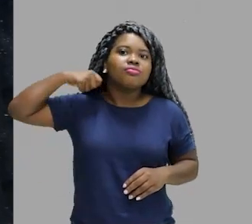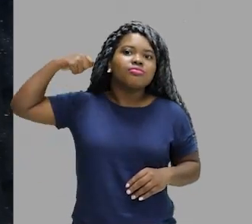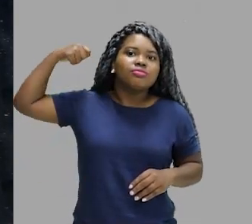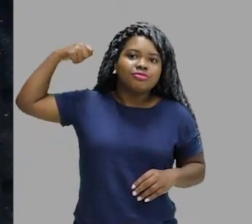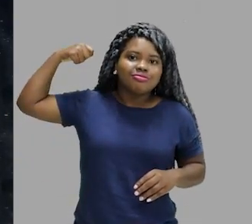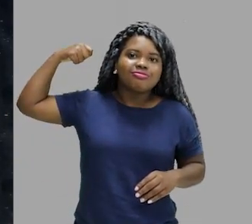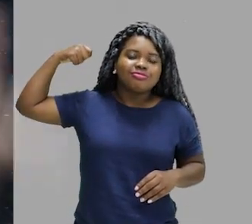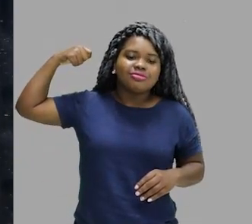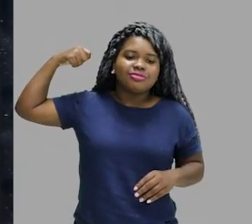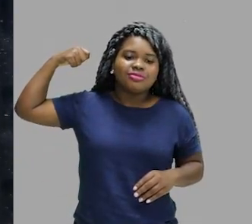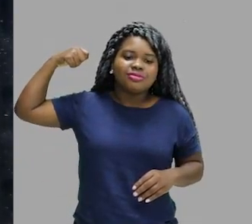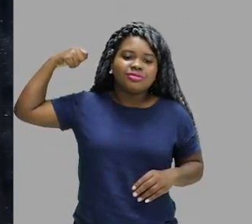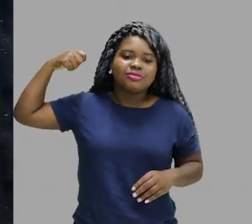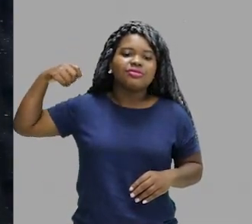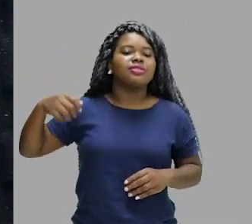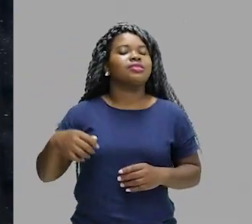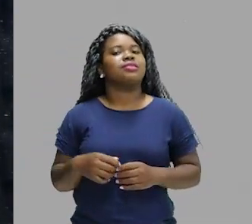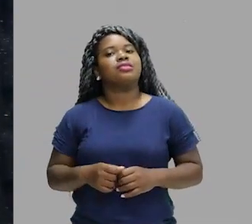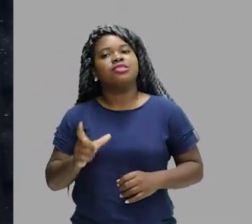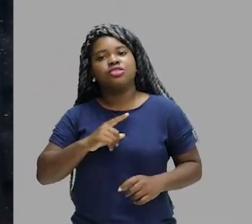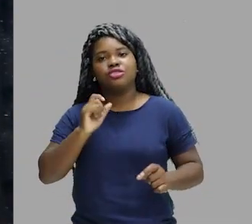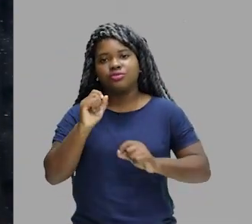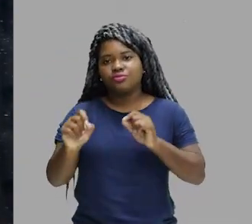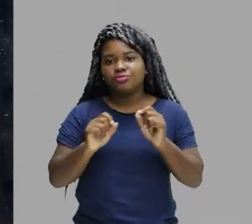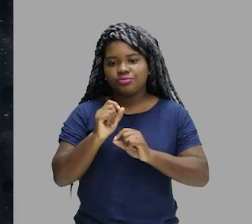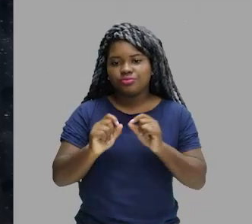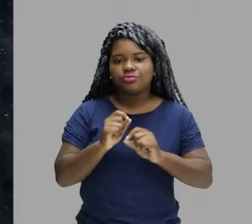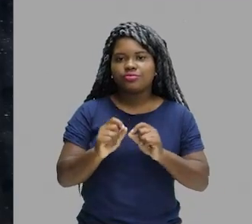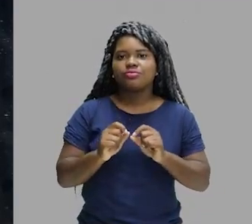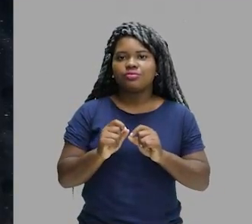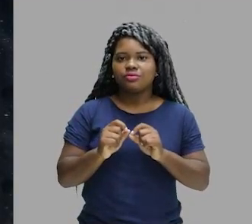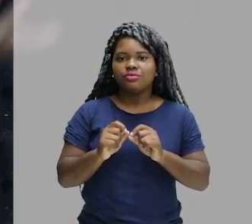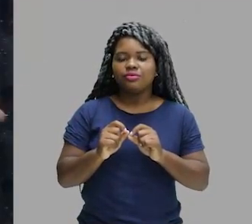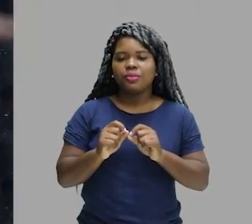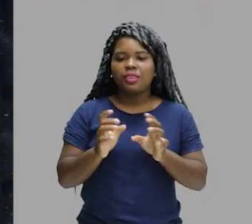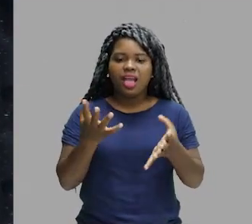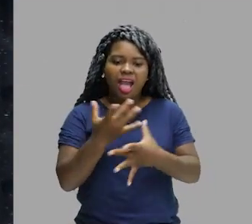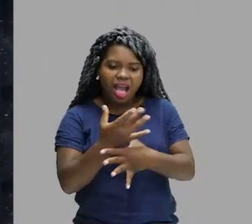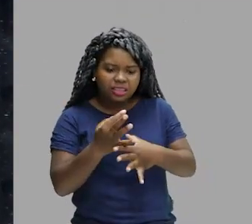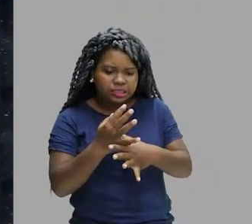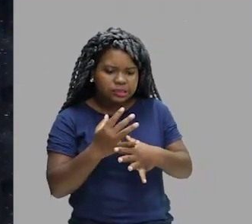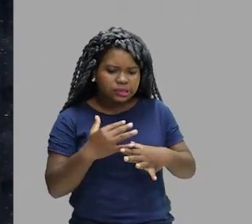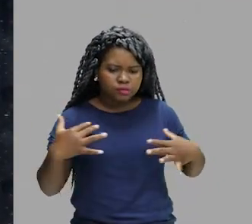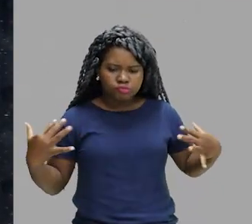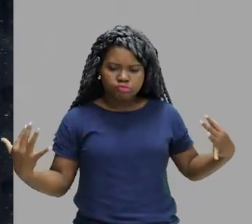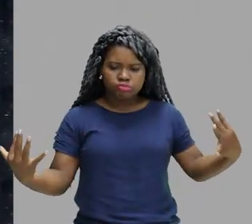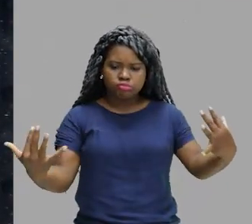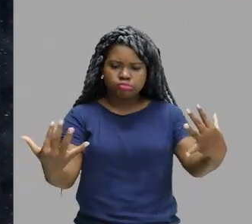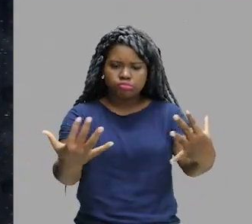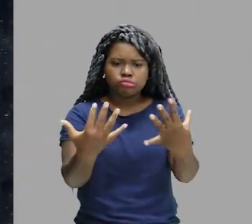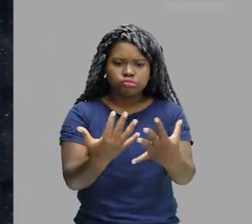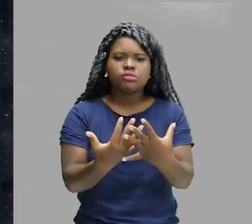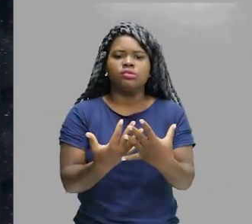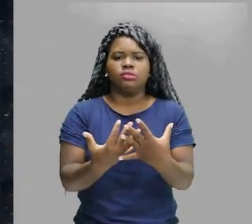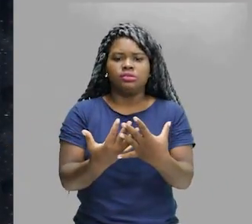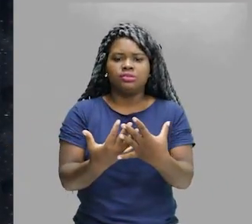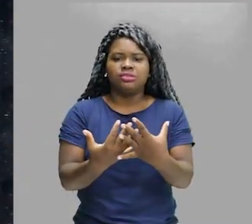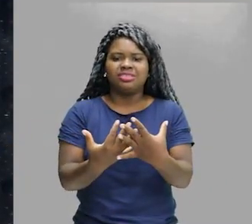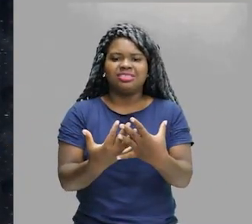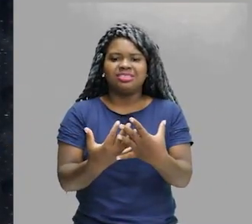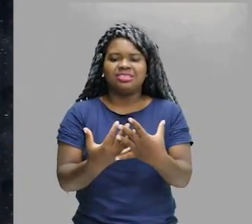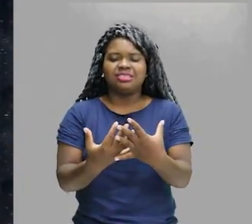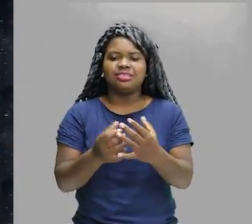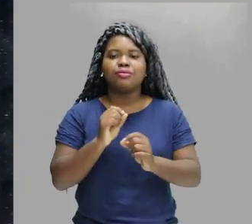da cidade, e eles eram as figuras mais ricas, mas batiam de frente com o rei. E aí a cidade toda se voltou para evitar que isso acontecesse. Né? E aí